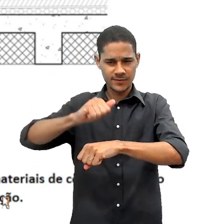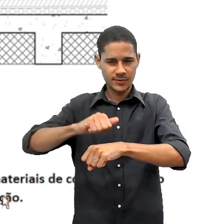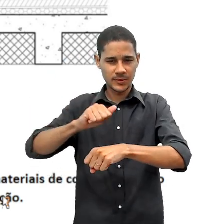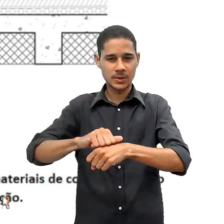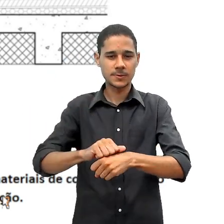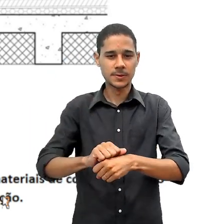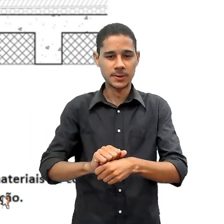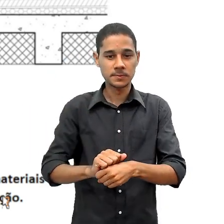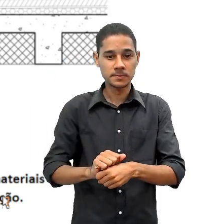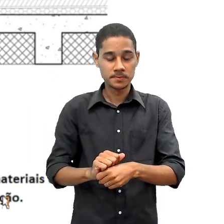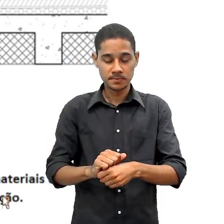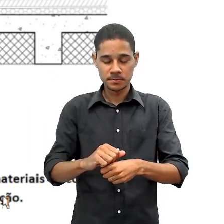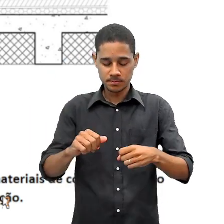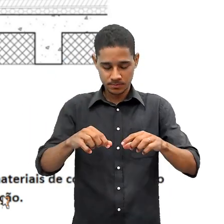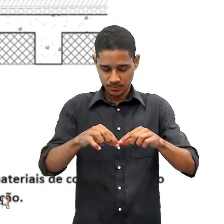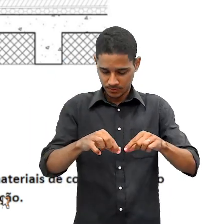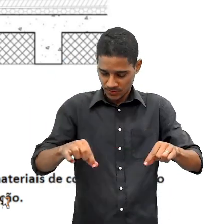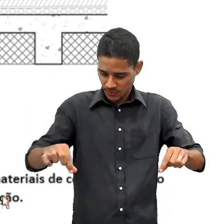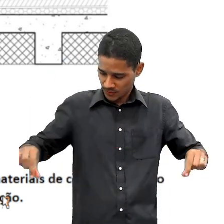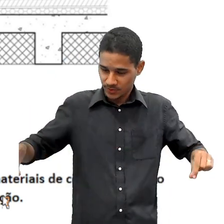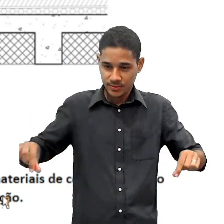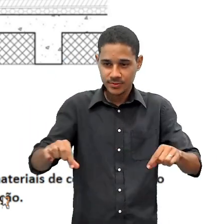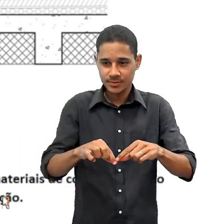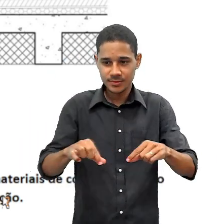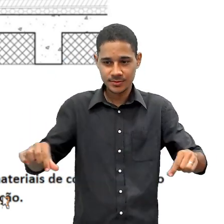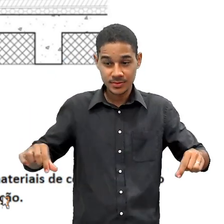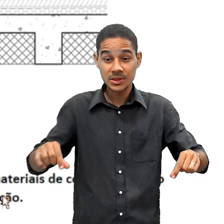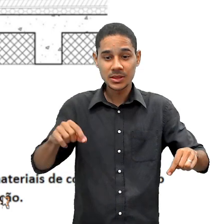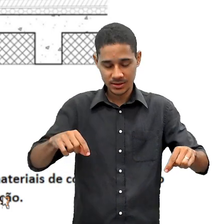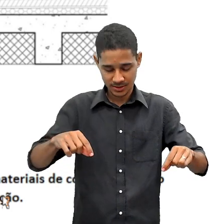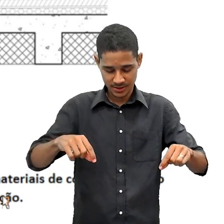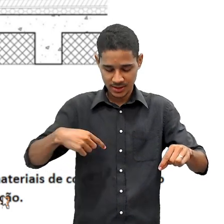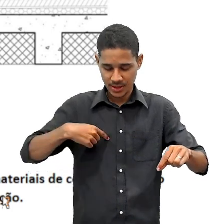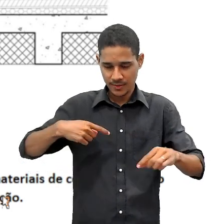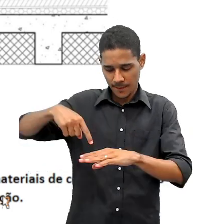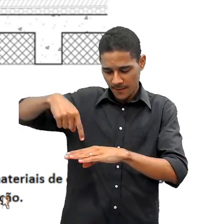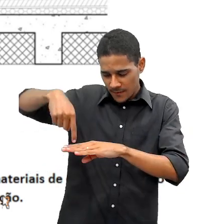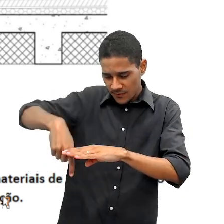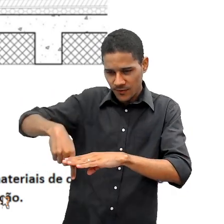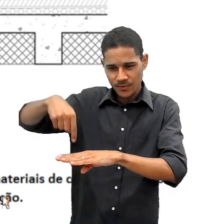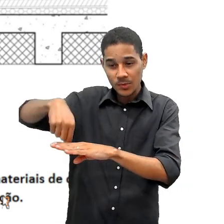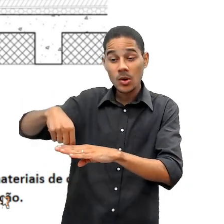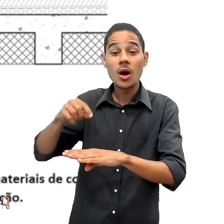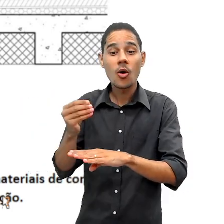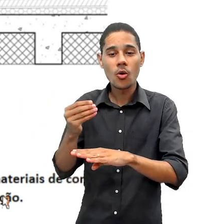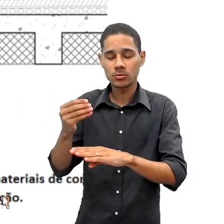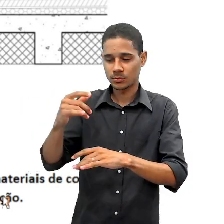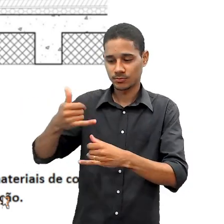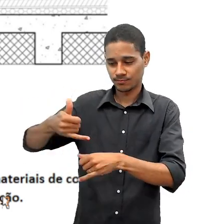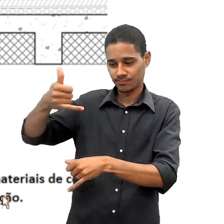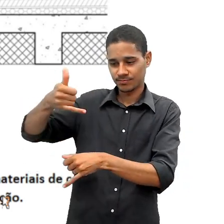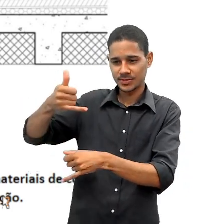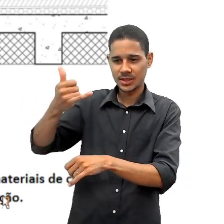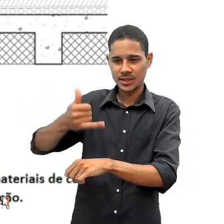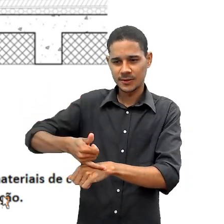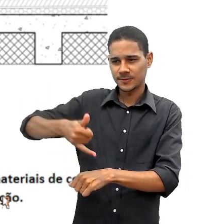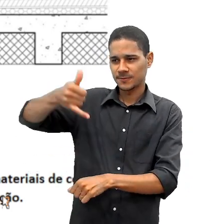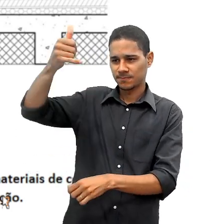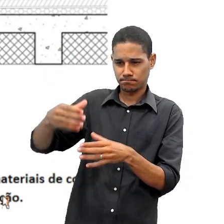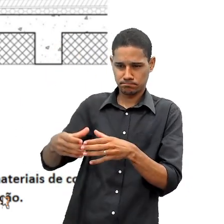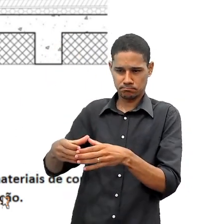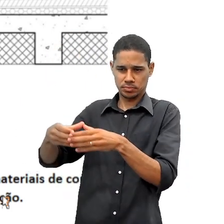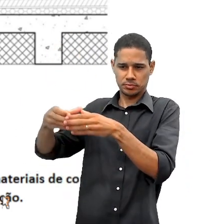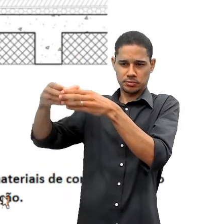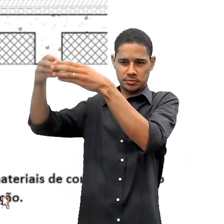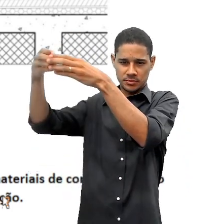dela foi afixado, geralmente com parafusos, né? na viga, certo? Ou na